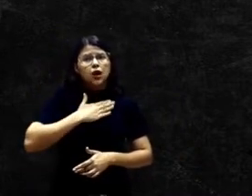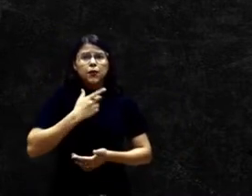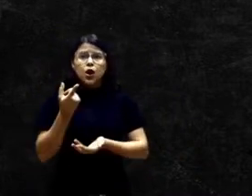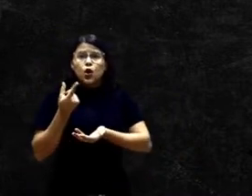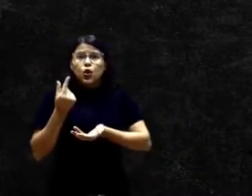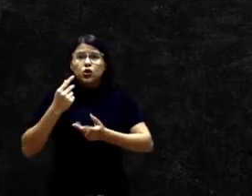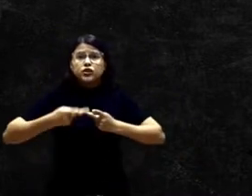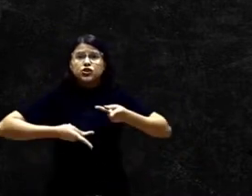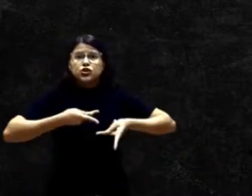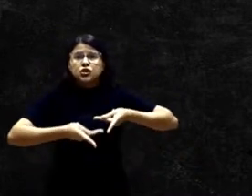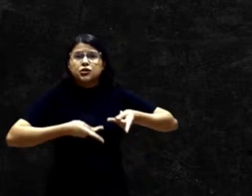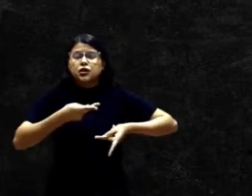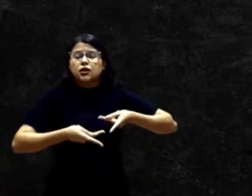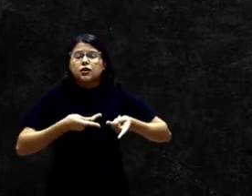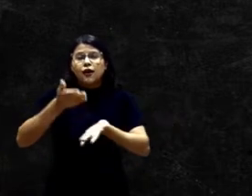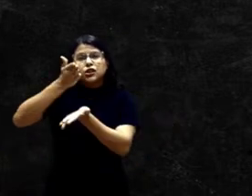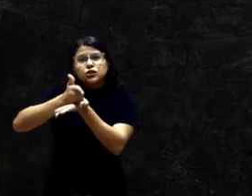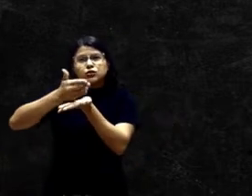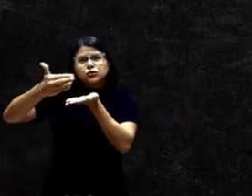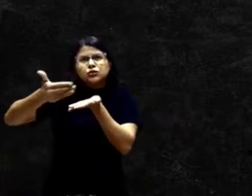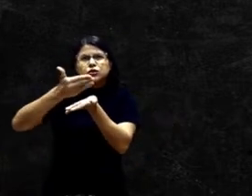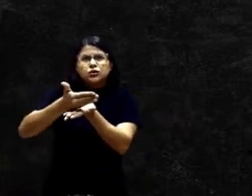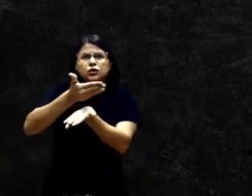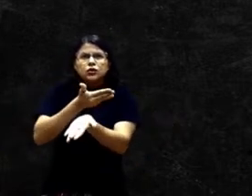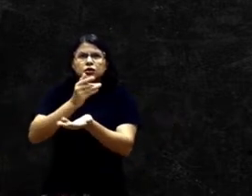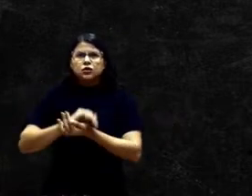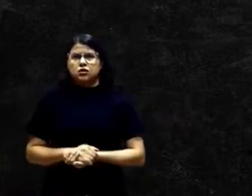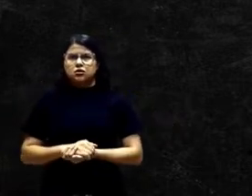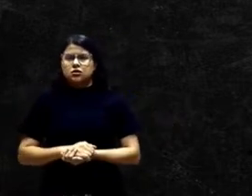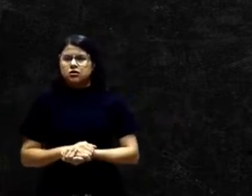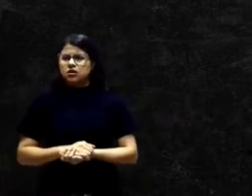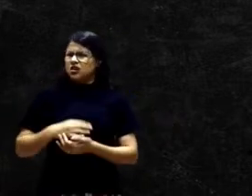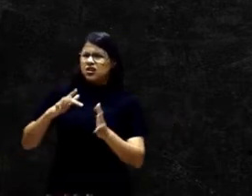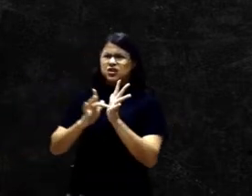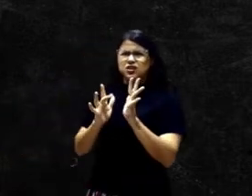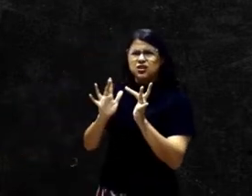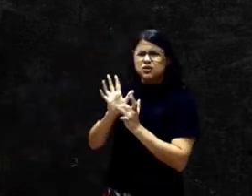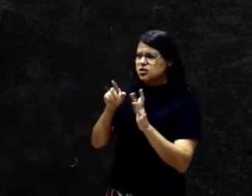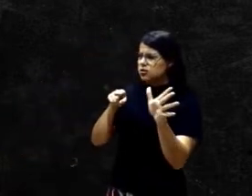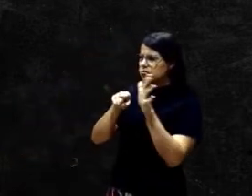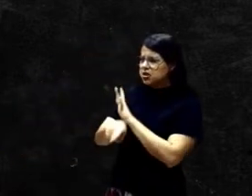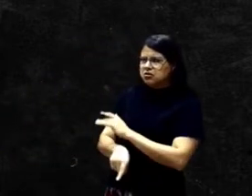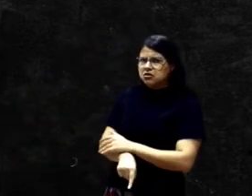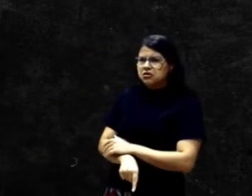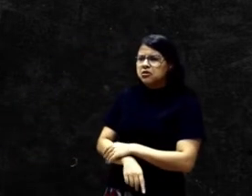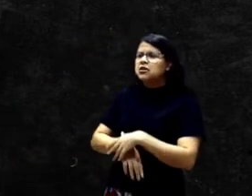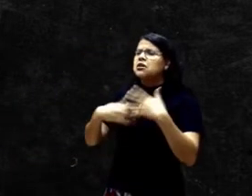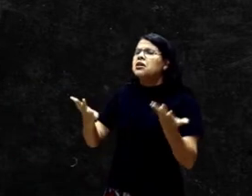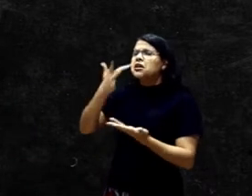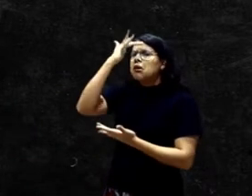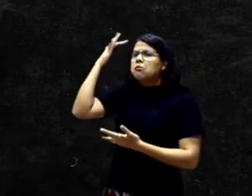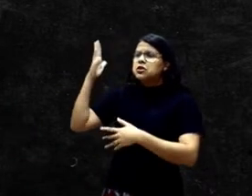lhe respondeu: Homem, quem me nomeou juiz ou repartidor entre vocês?